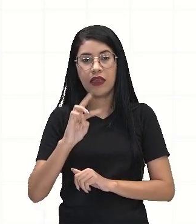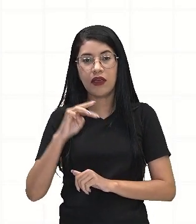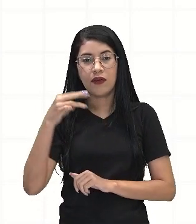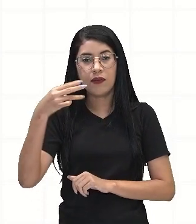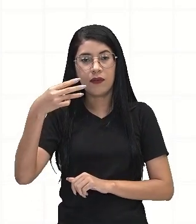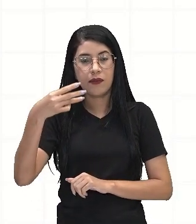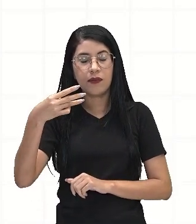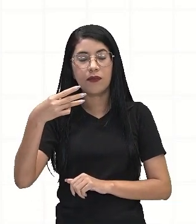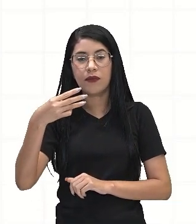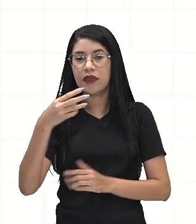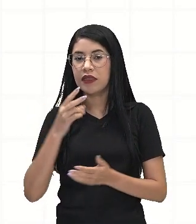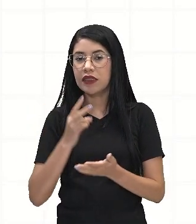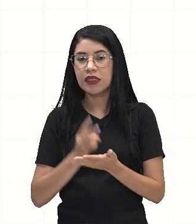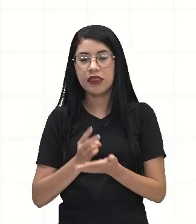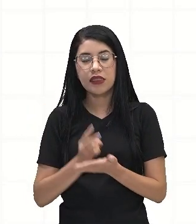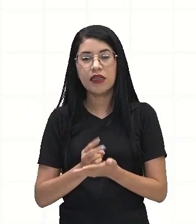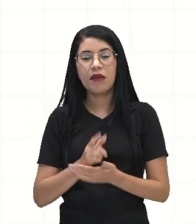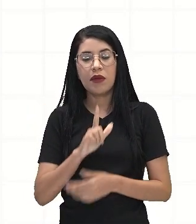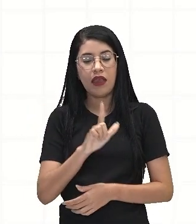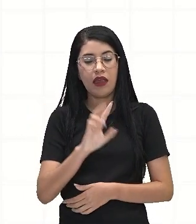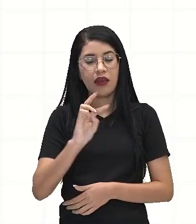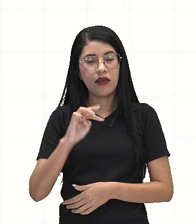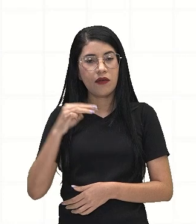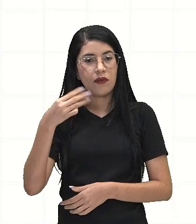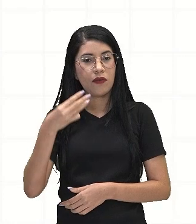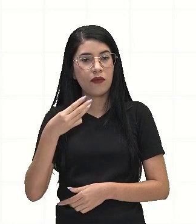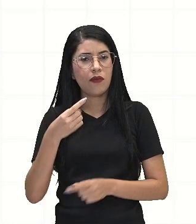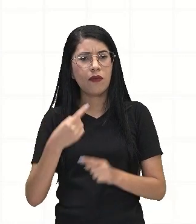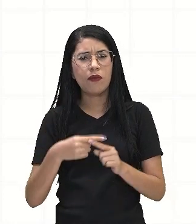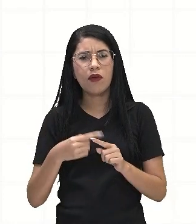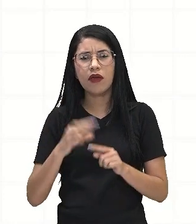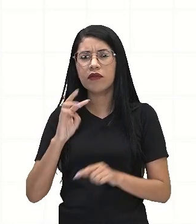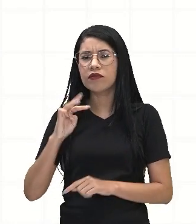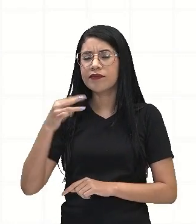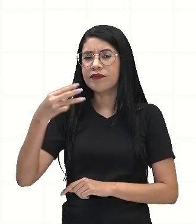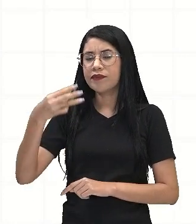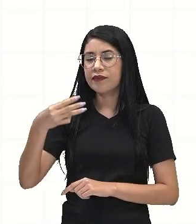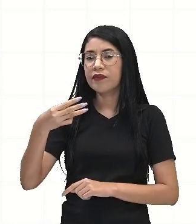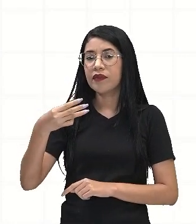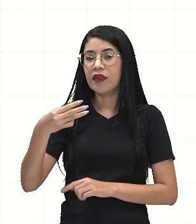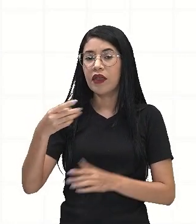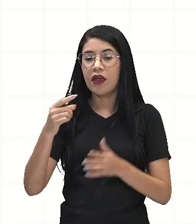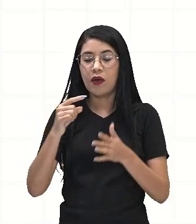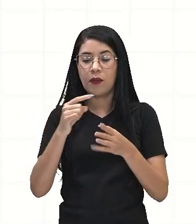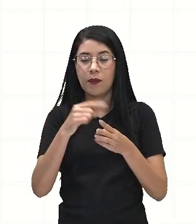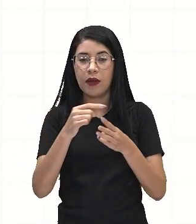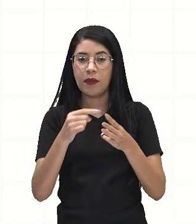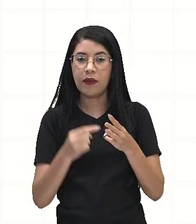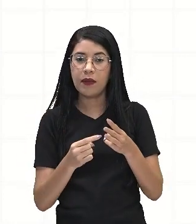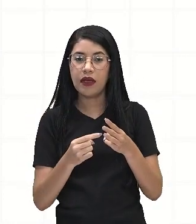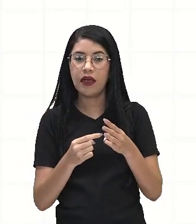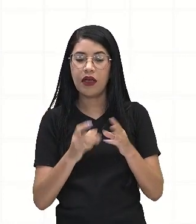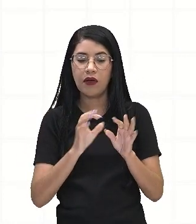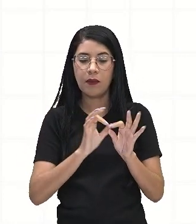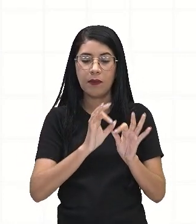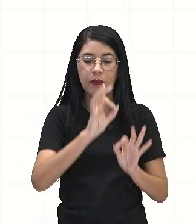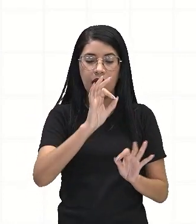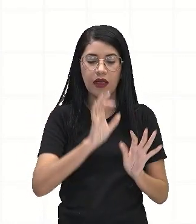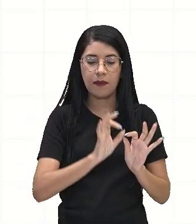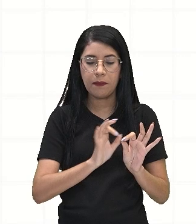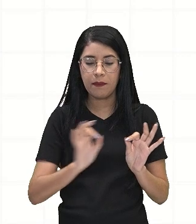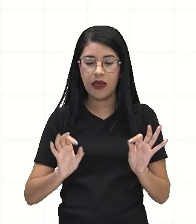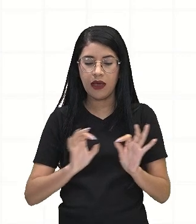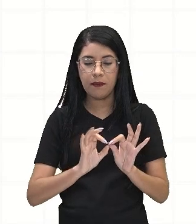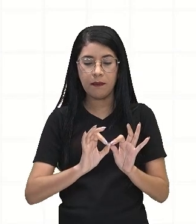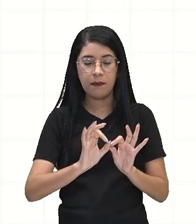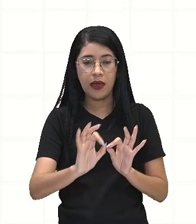cubo. Né? Por que eu vou elevar ao cubo? Porque as três dimensões, aí, as três medidas